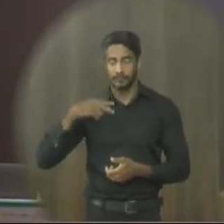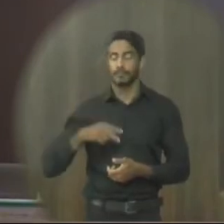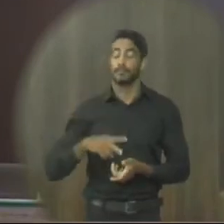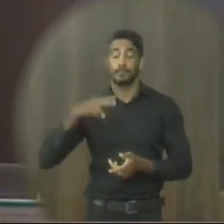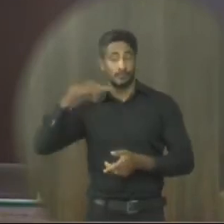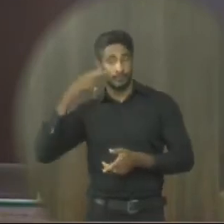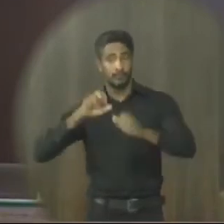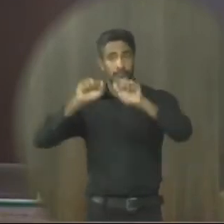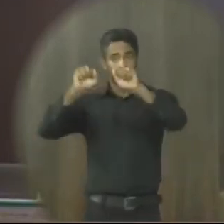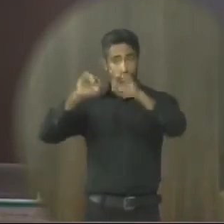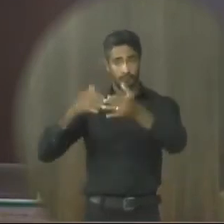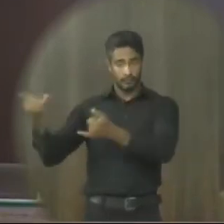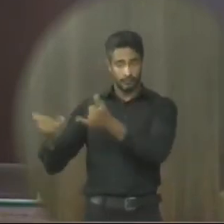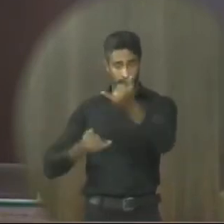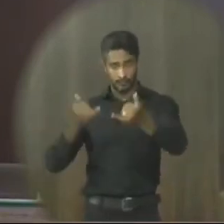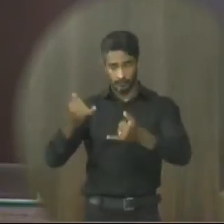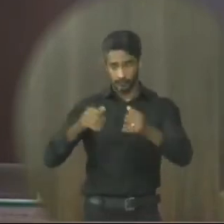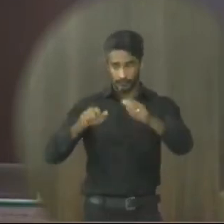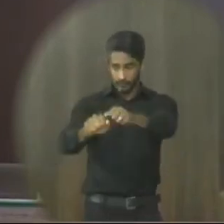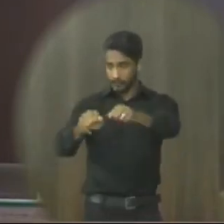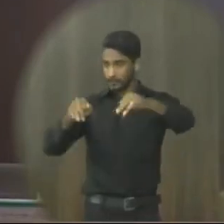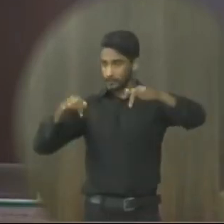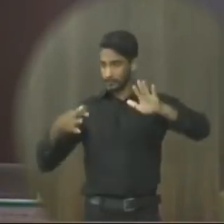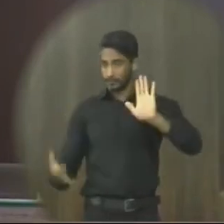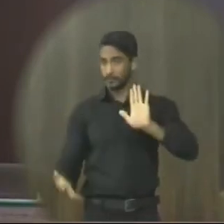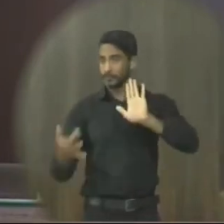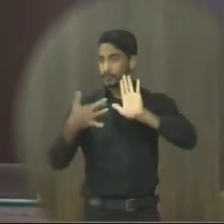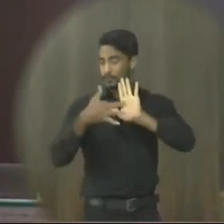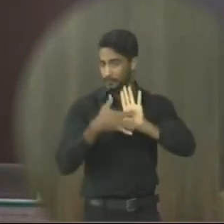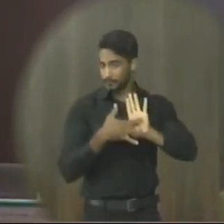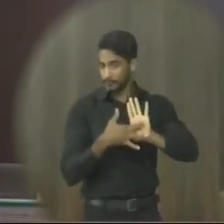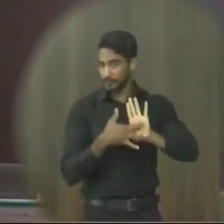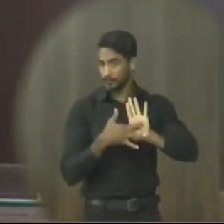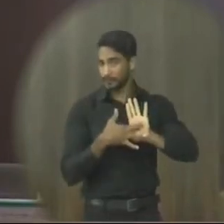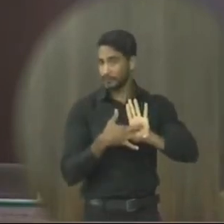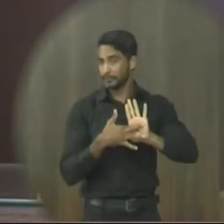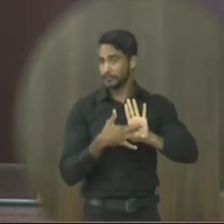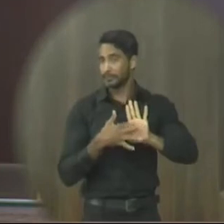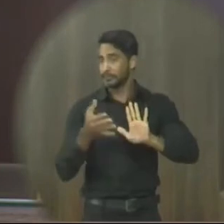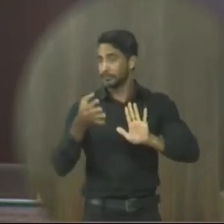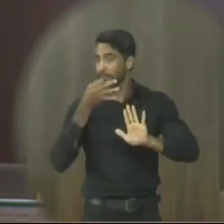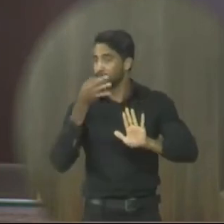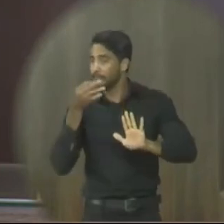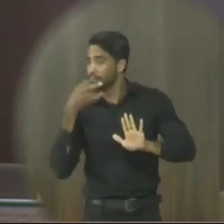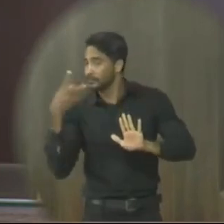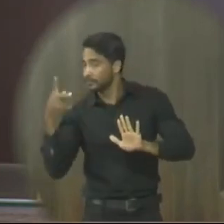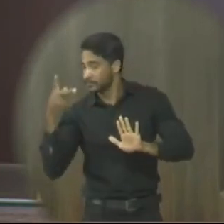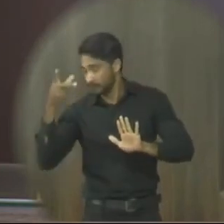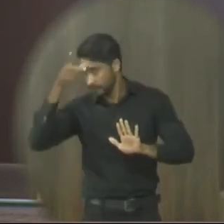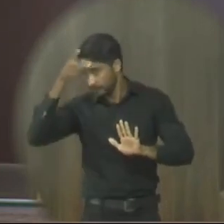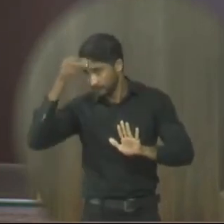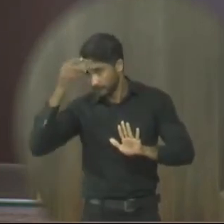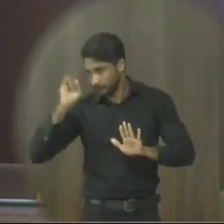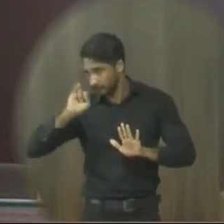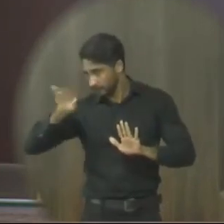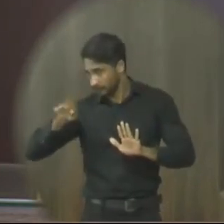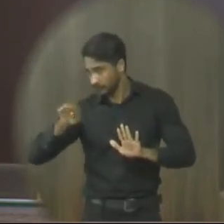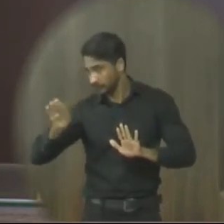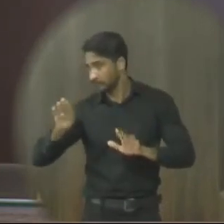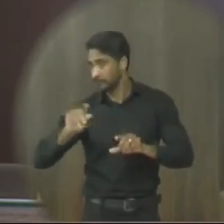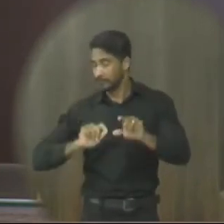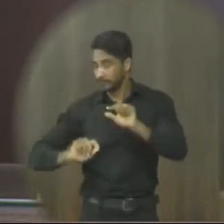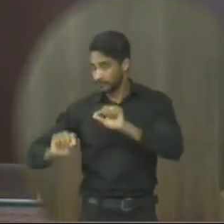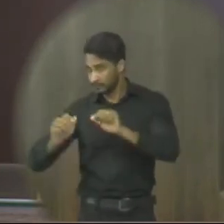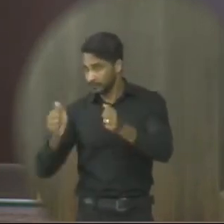vem, depois de ouvir-se o plenário na forma regimental, sugerir ao senhor prefeito de Janaúba, José Aparecido Mendes Santos, junto